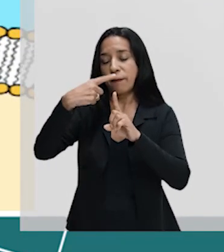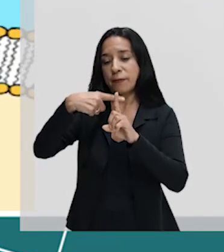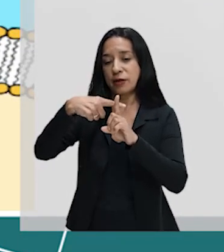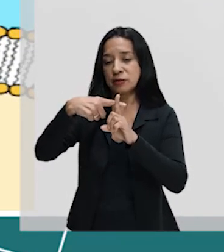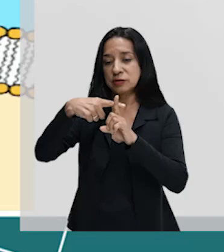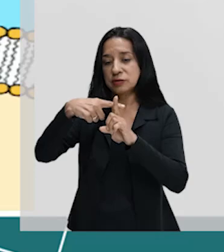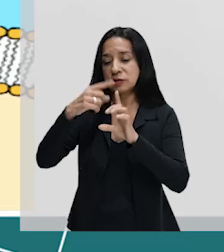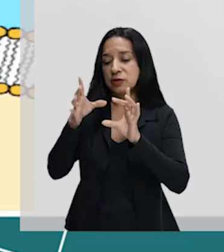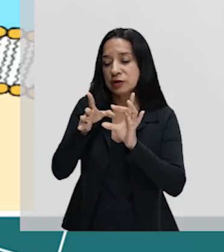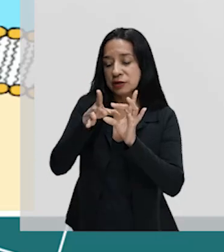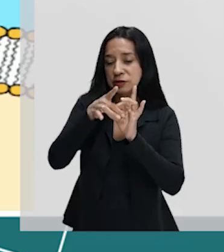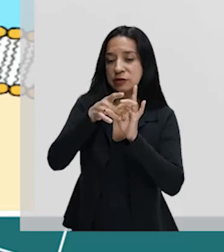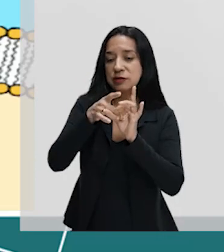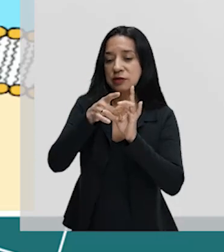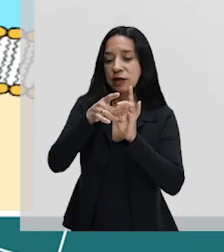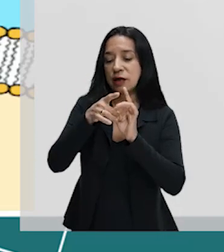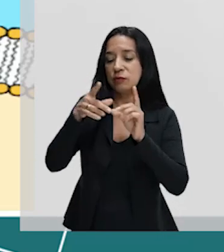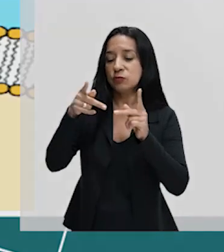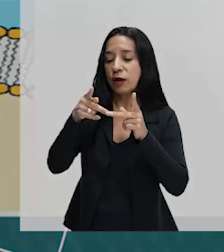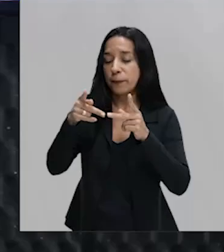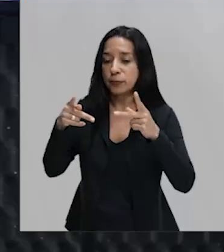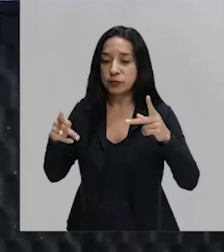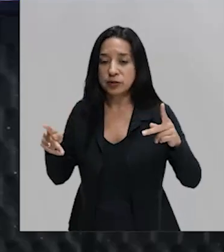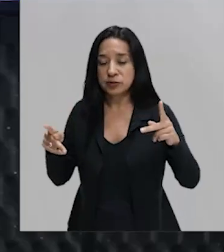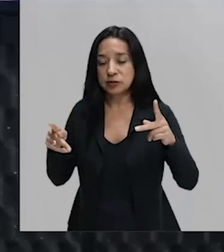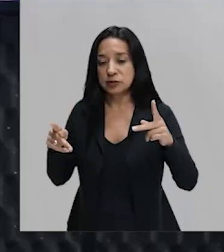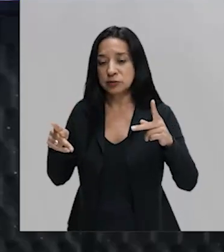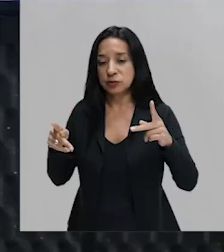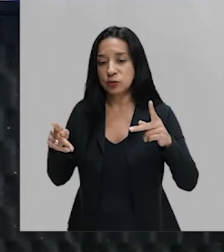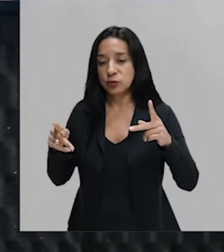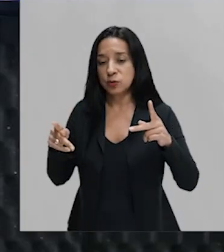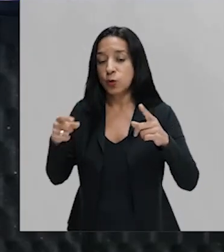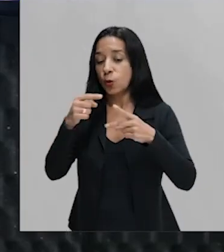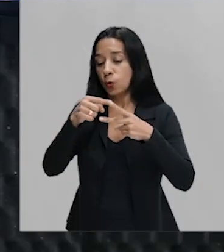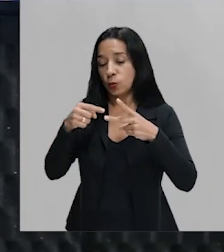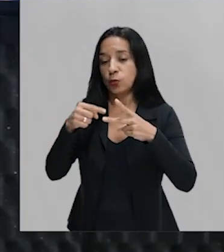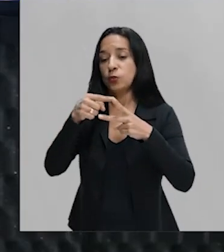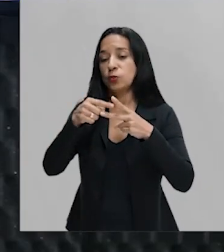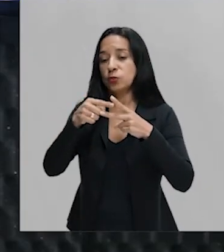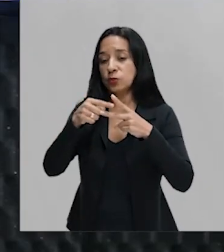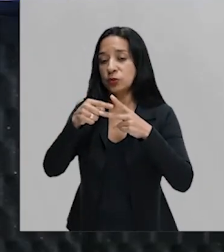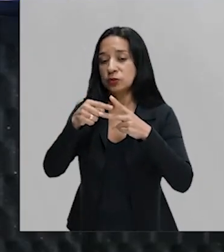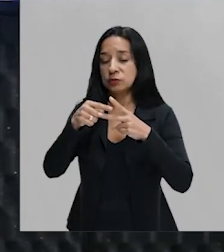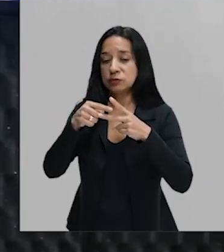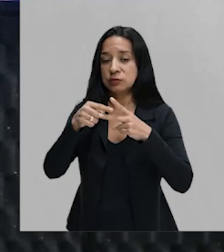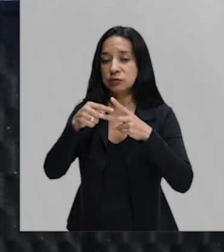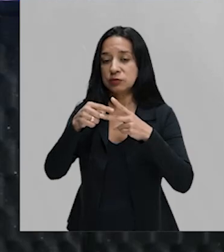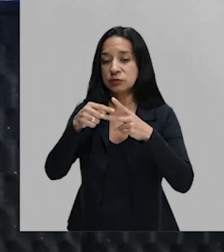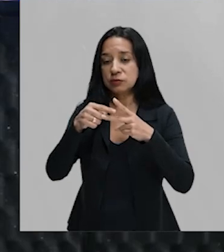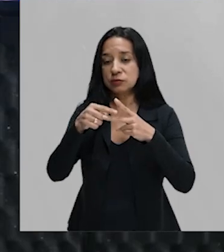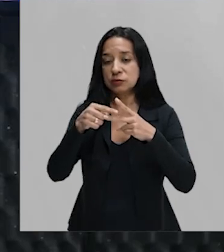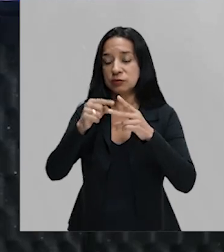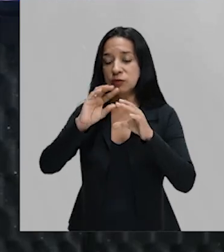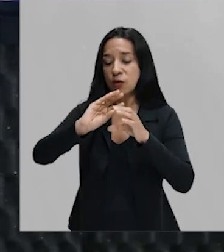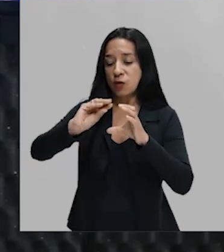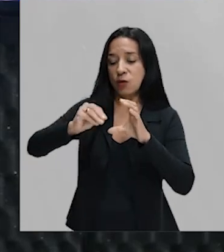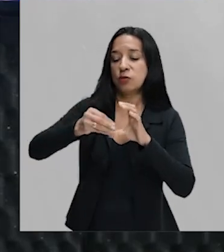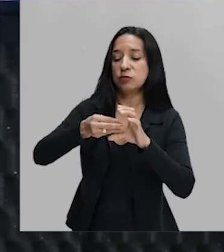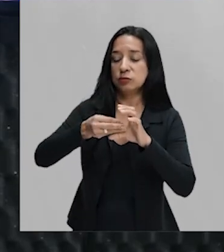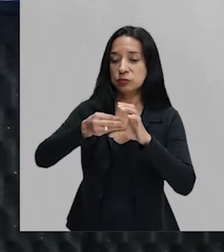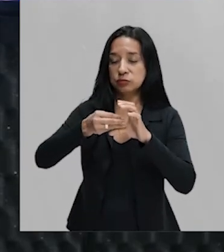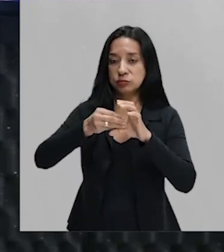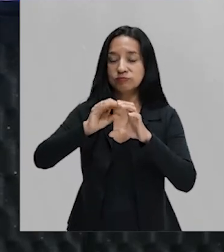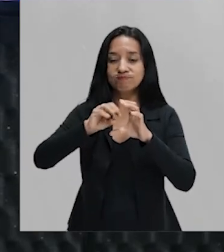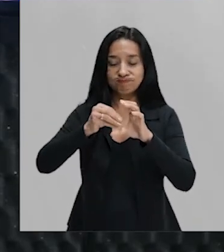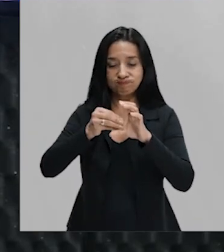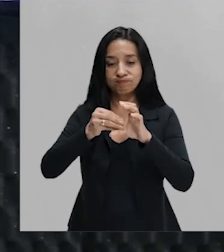vão se ligar a essa proteína. E aí esses 2 íons de potássio serão jogados, olha só, para dentro da